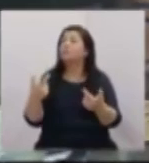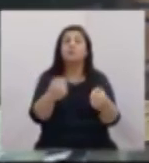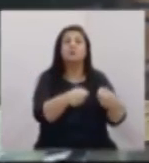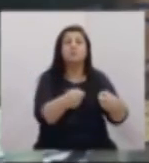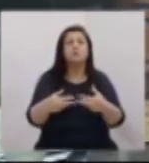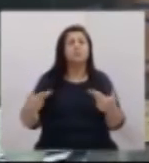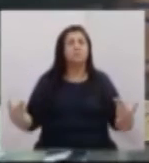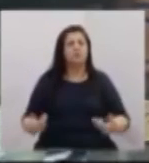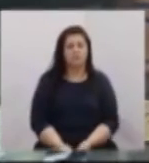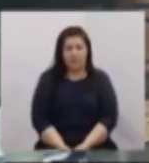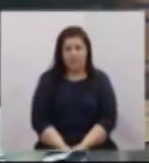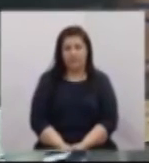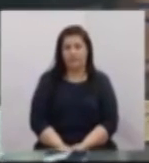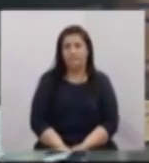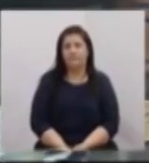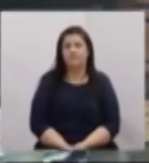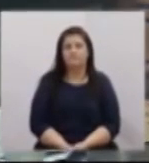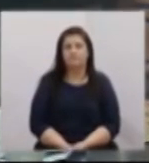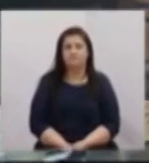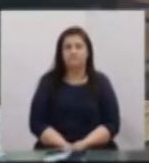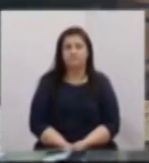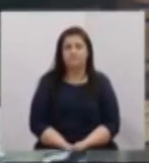efetivamente executado.